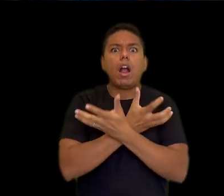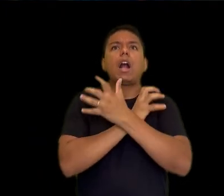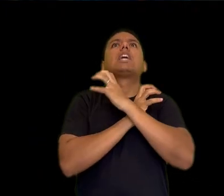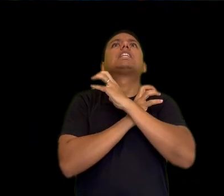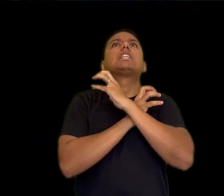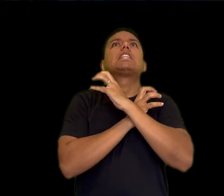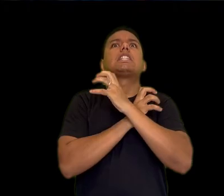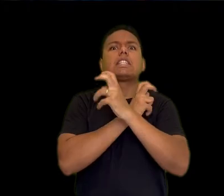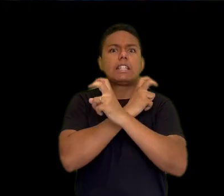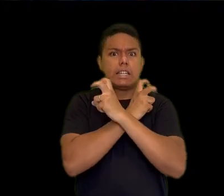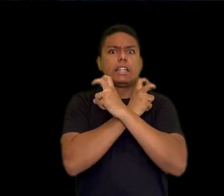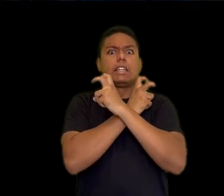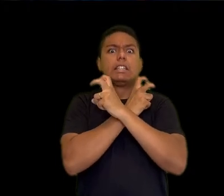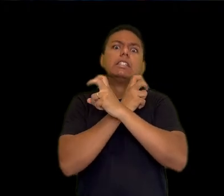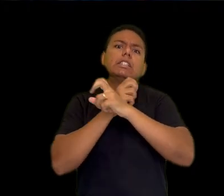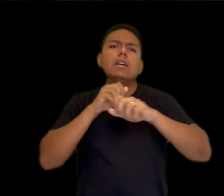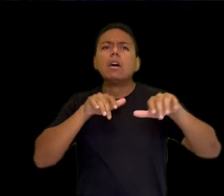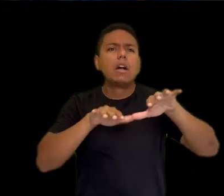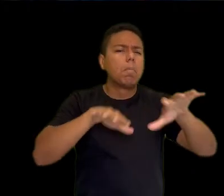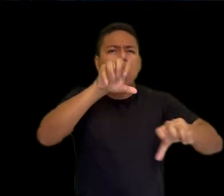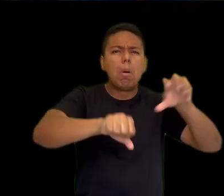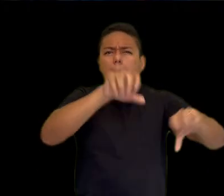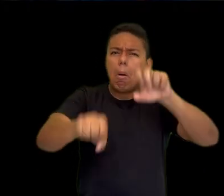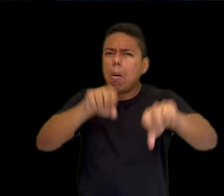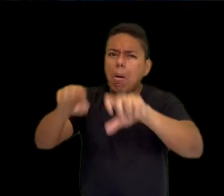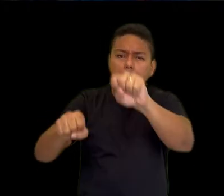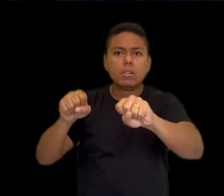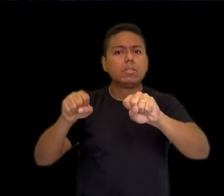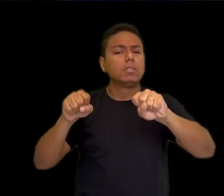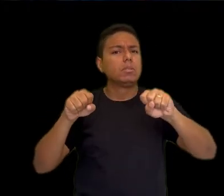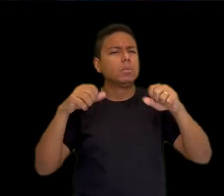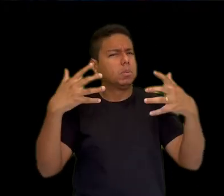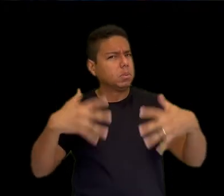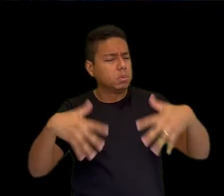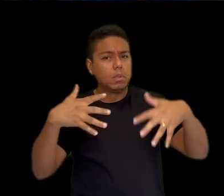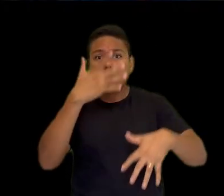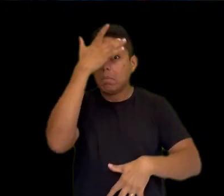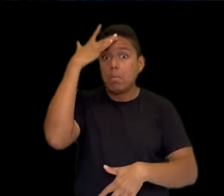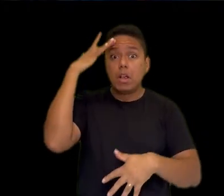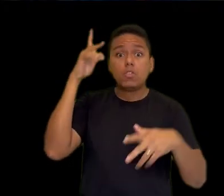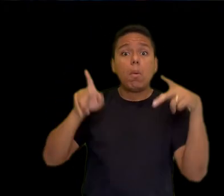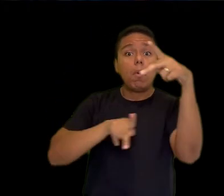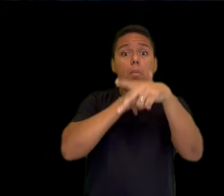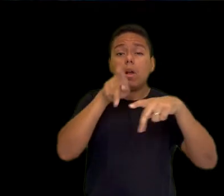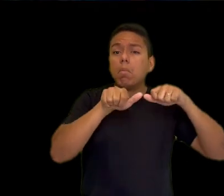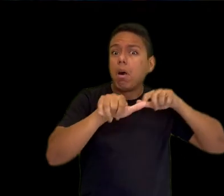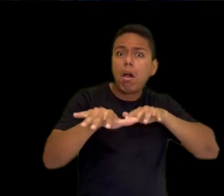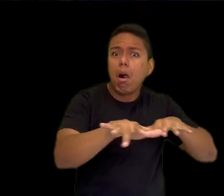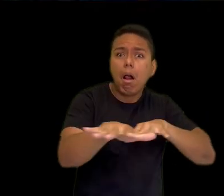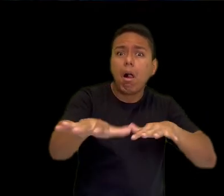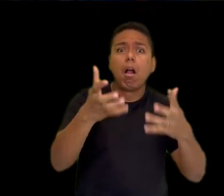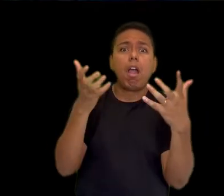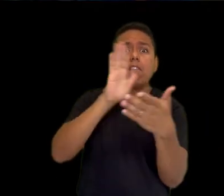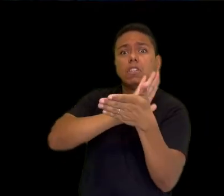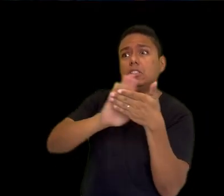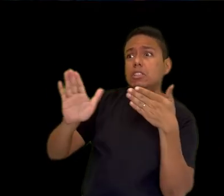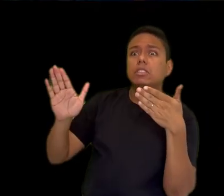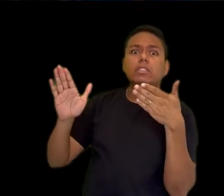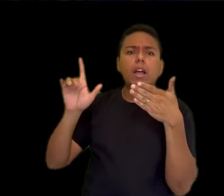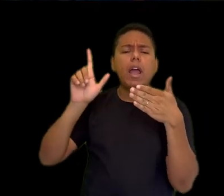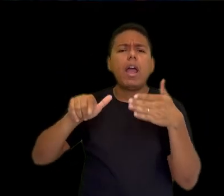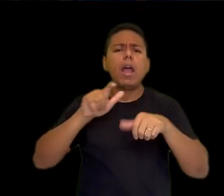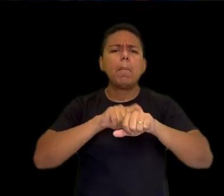corpos empilhados, cães transportados em carroça e uma multidão tentando fugir por um túnel. E é uma